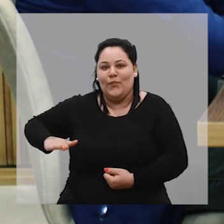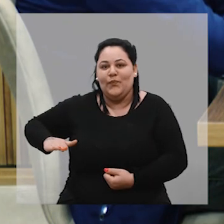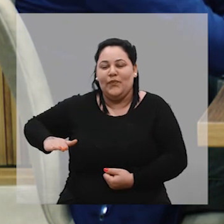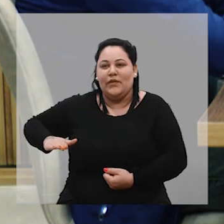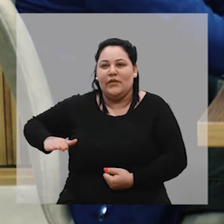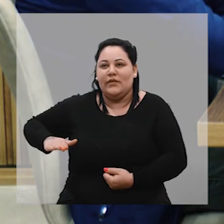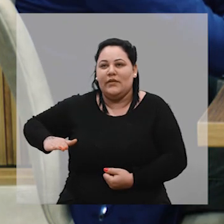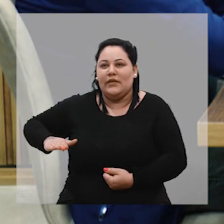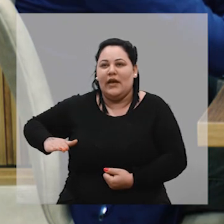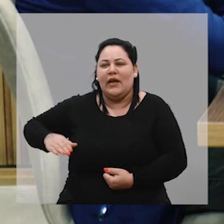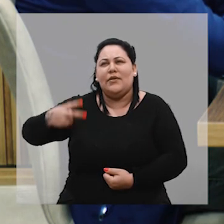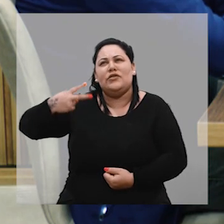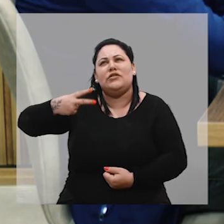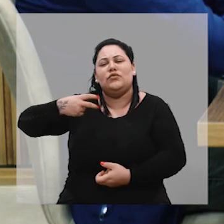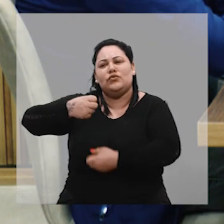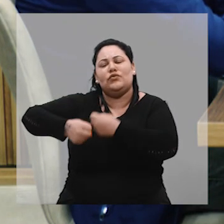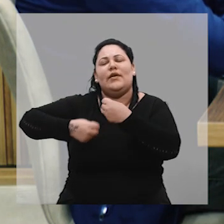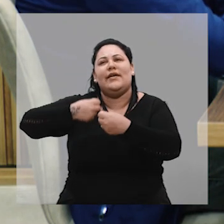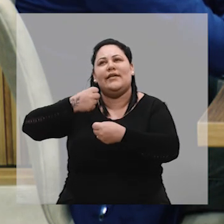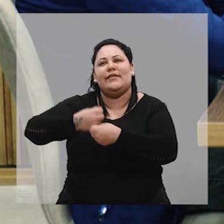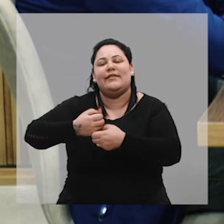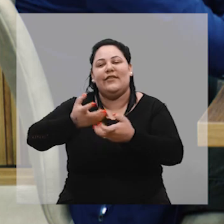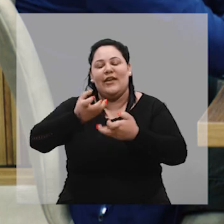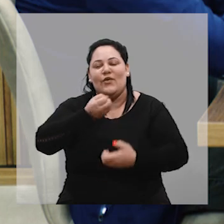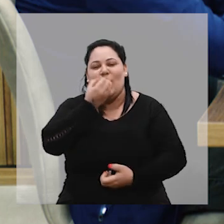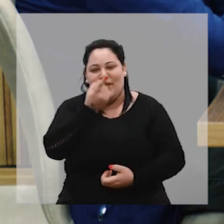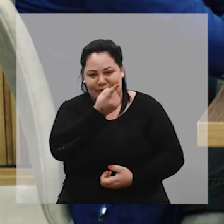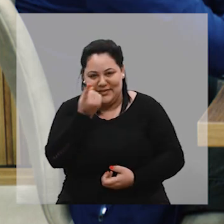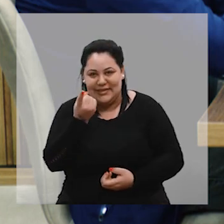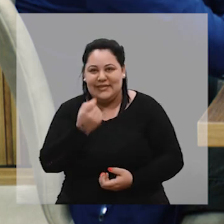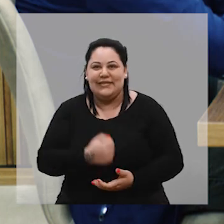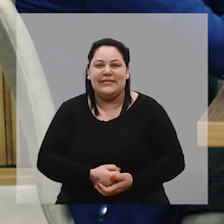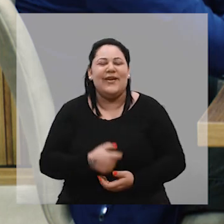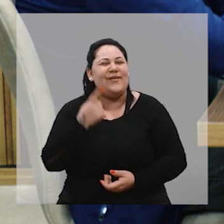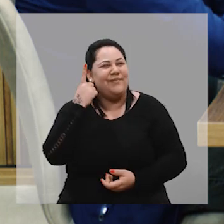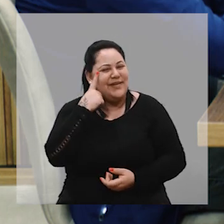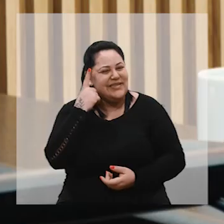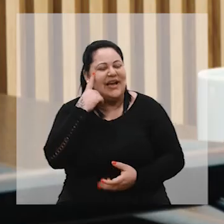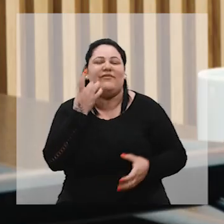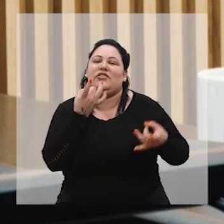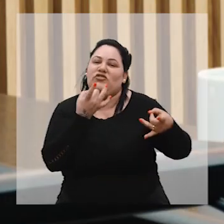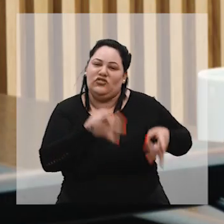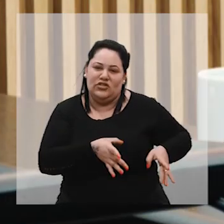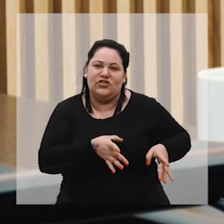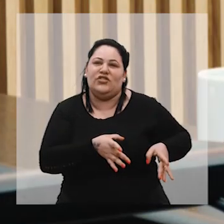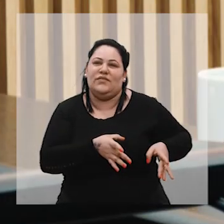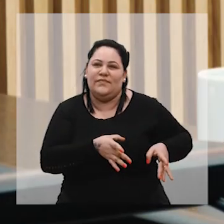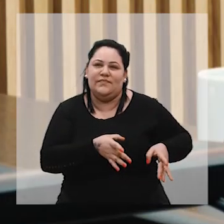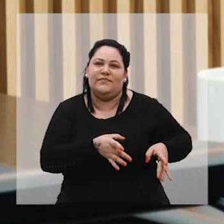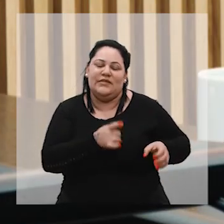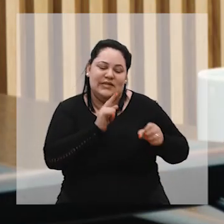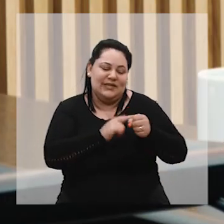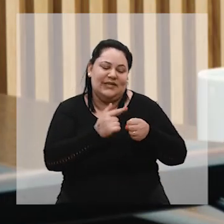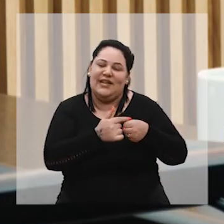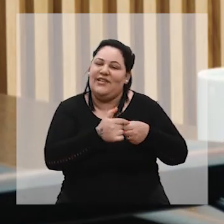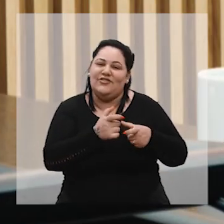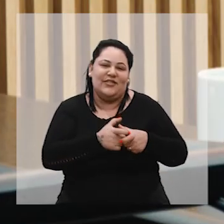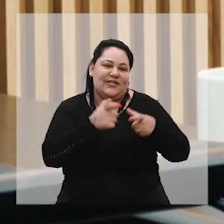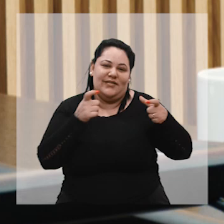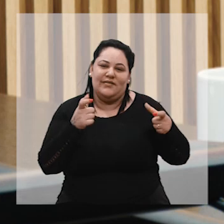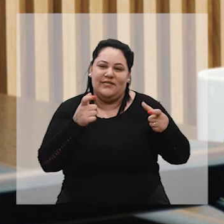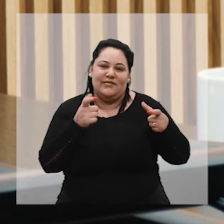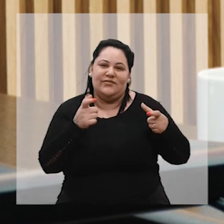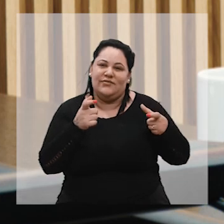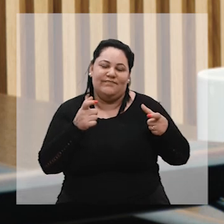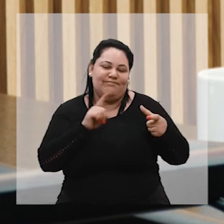turma. E aí era ali pelo 2º ano, cara, até contar uma história. Eu tava pensando em desistir. Tava pensando, cara, cidade grande não é